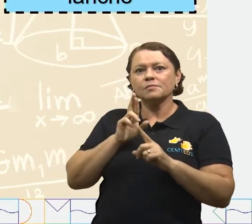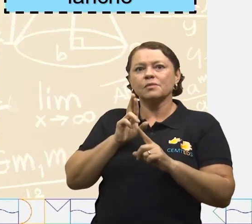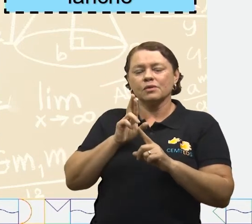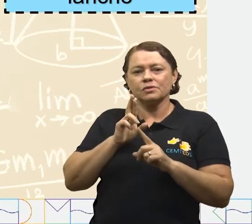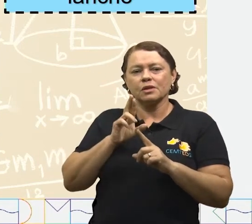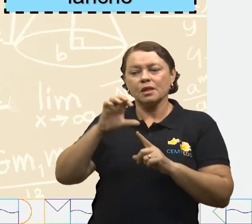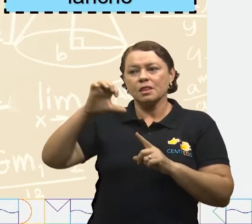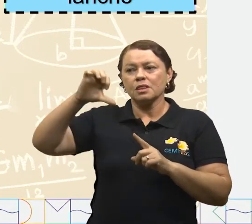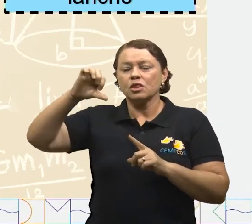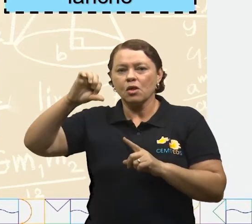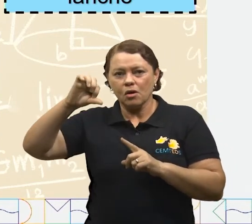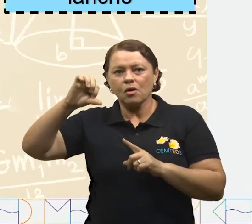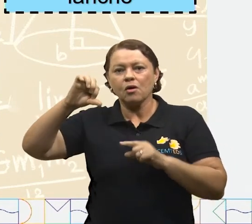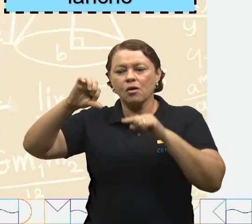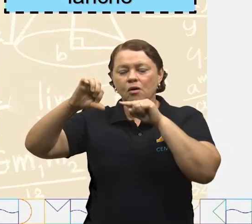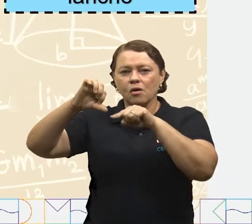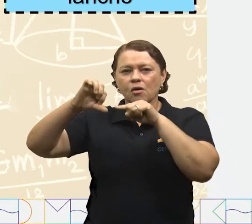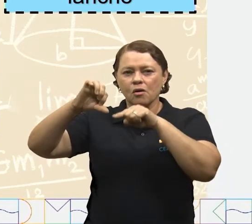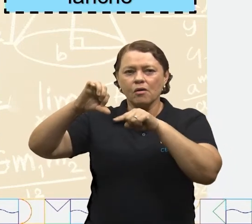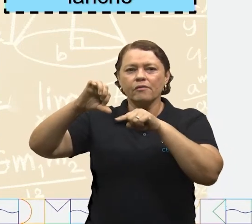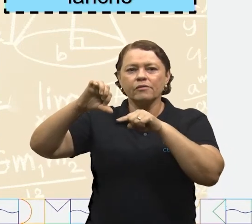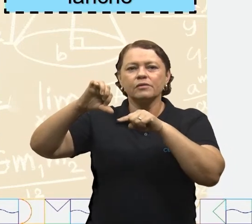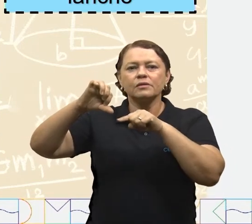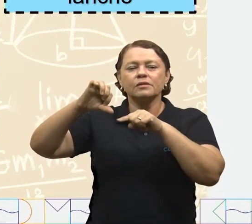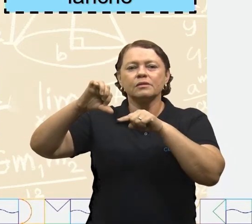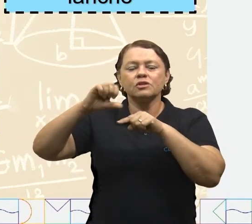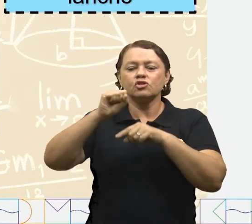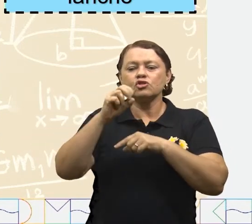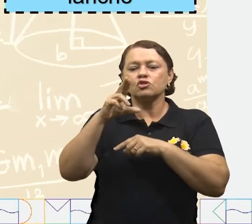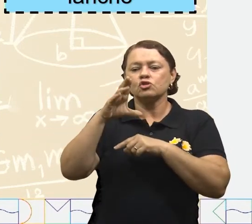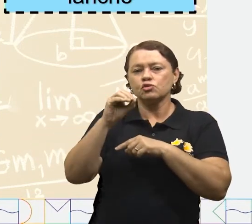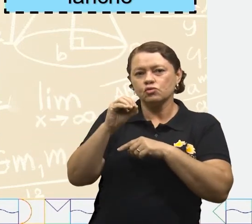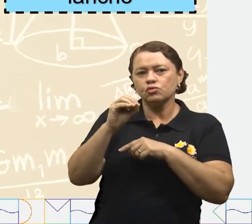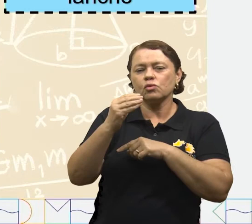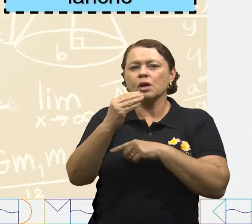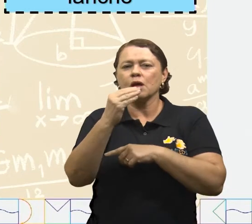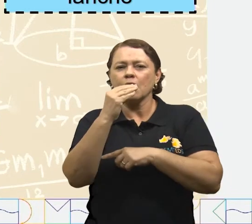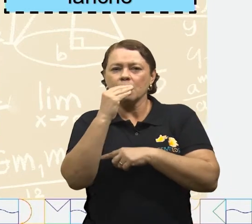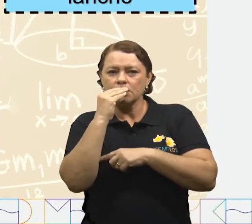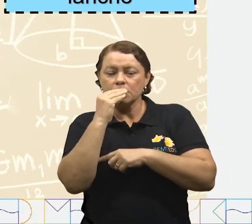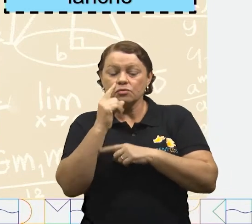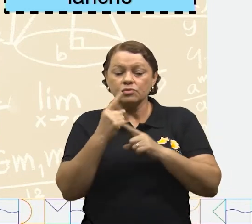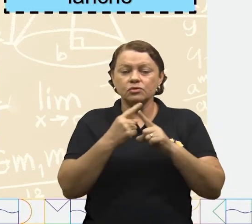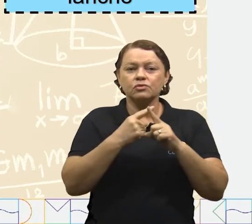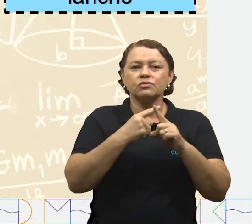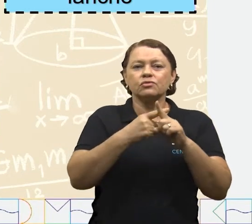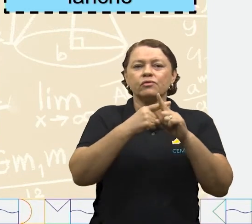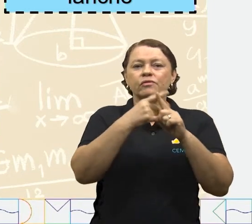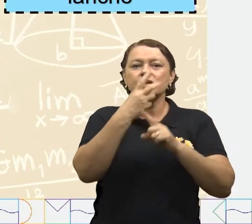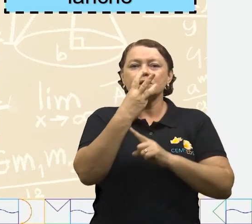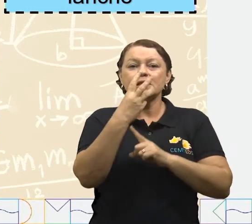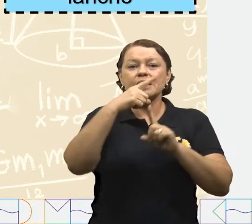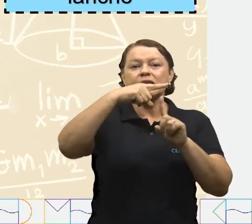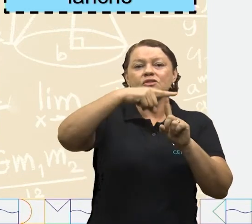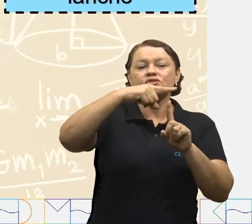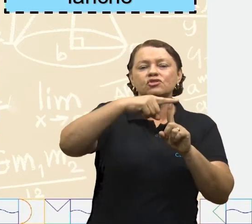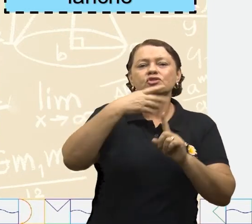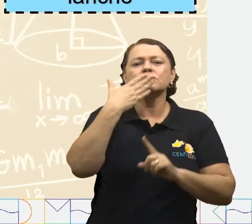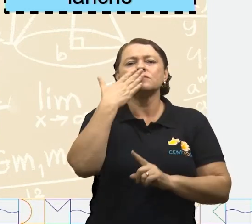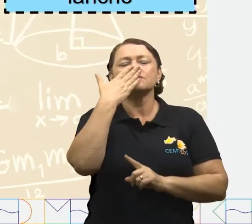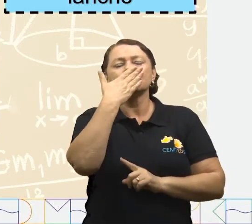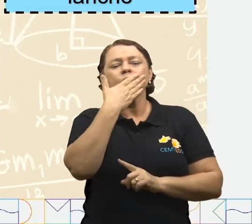anterior nove conjuntos de sucos e sanduíches vezes três tipos de